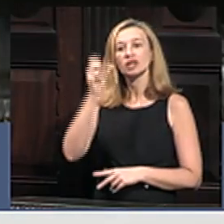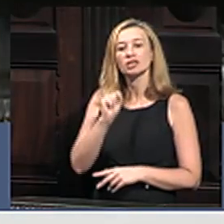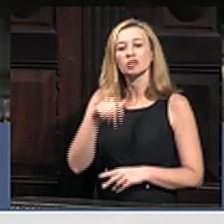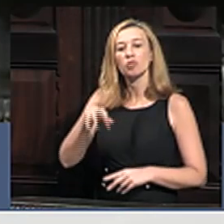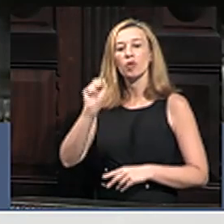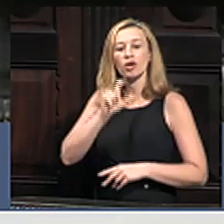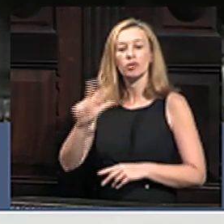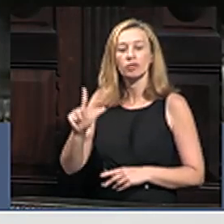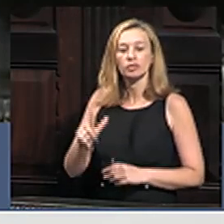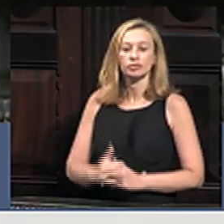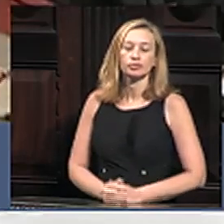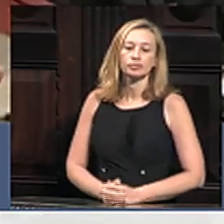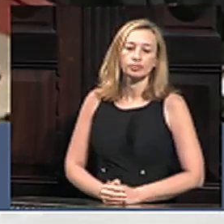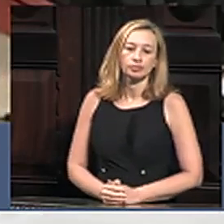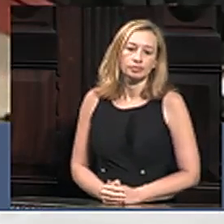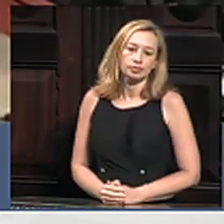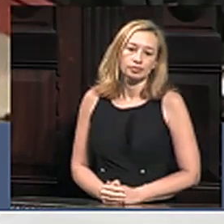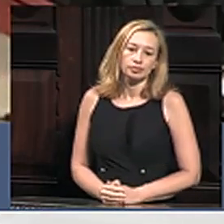Malafaia.